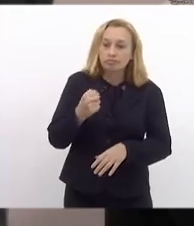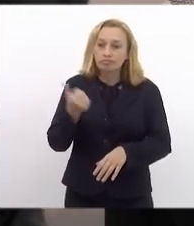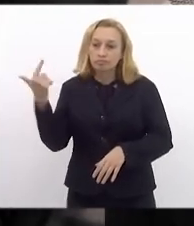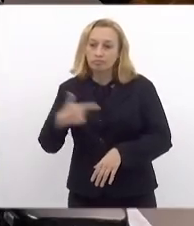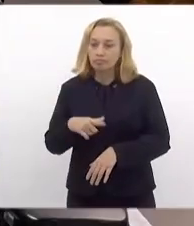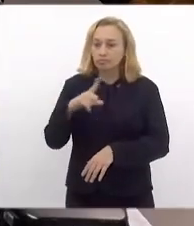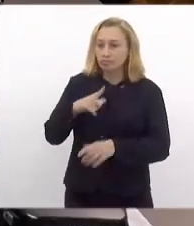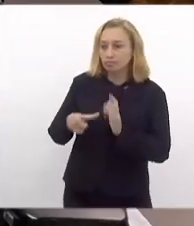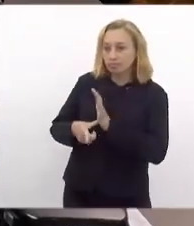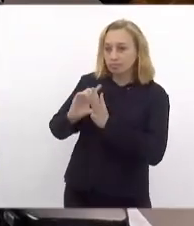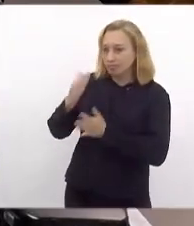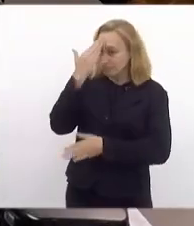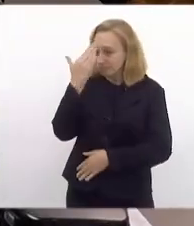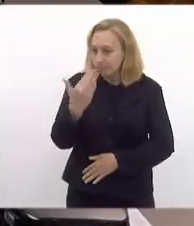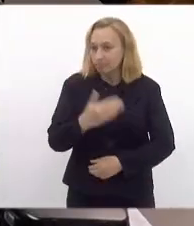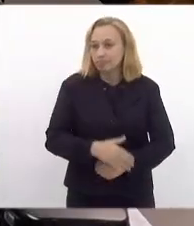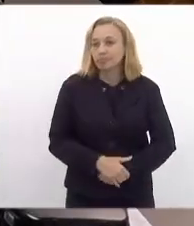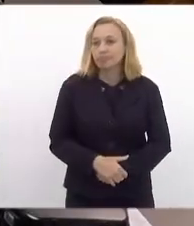Muito obrigado